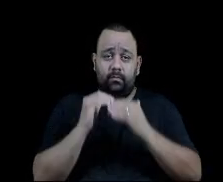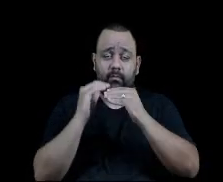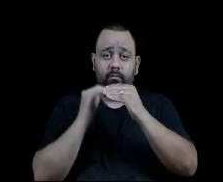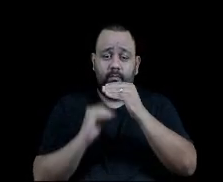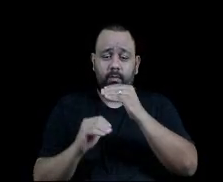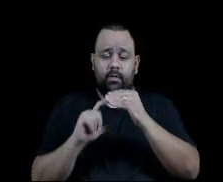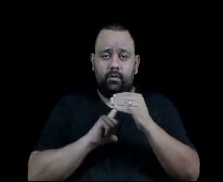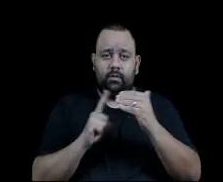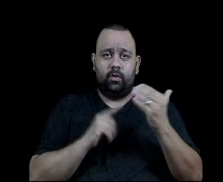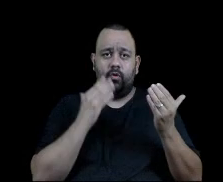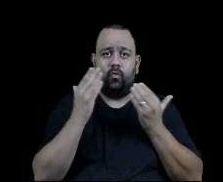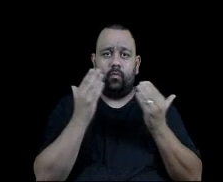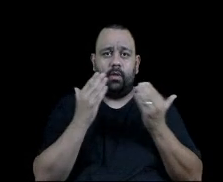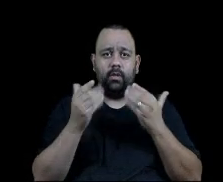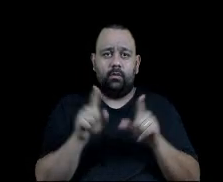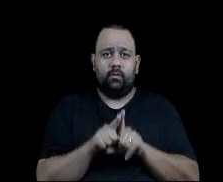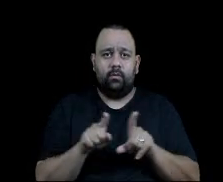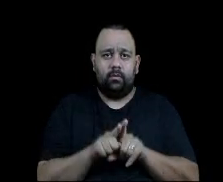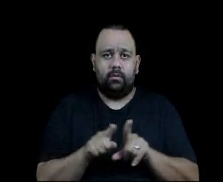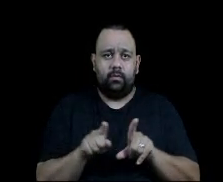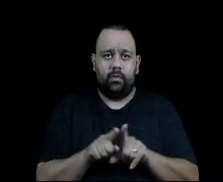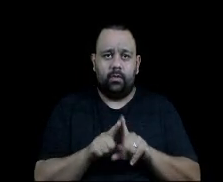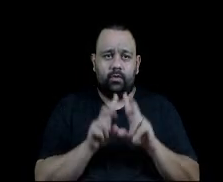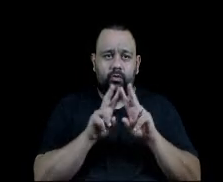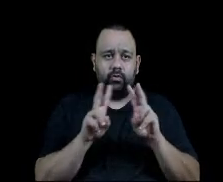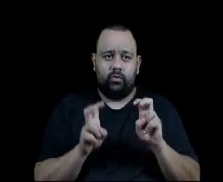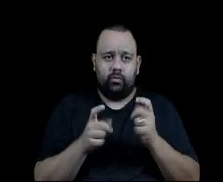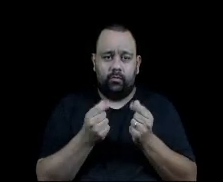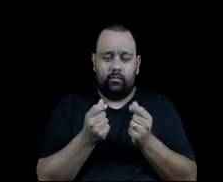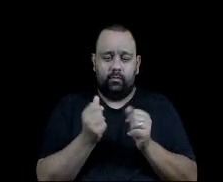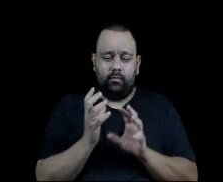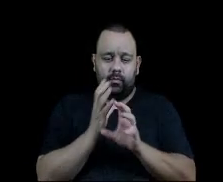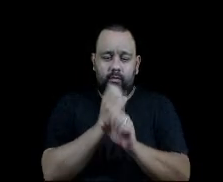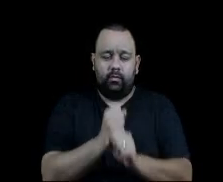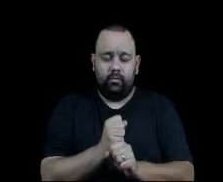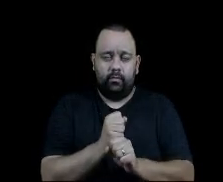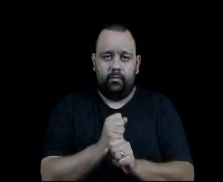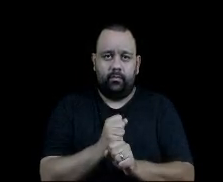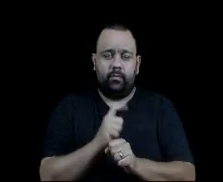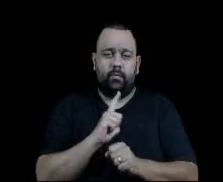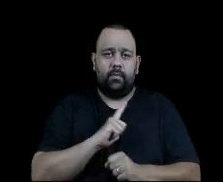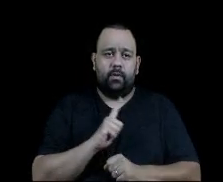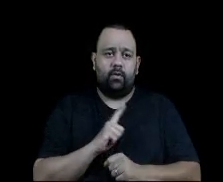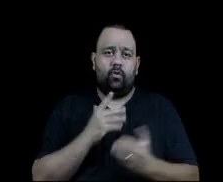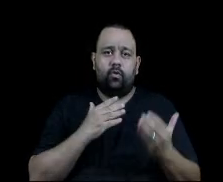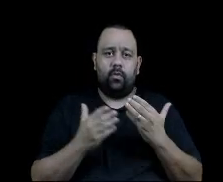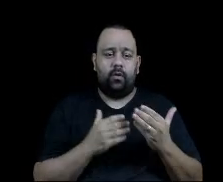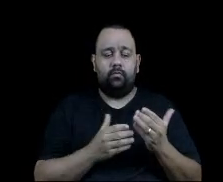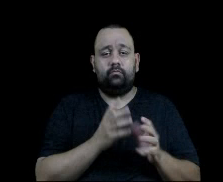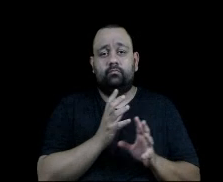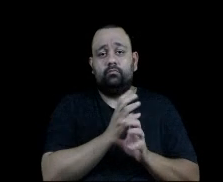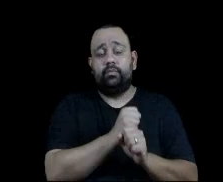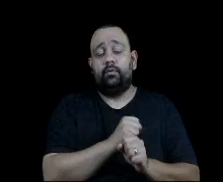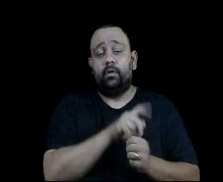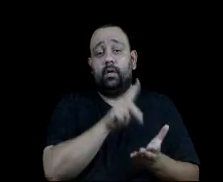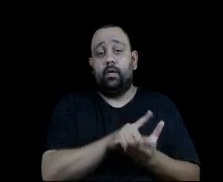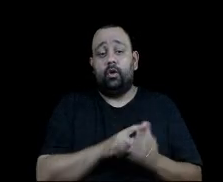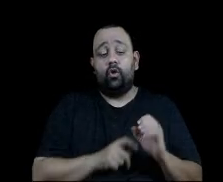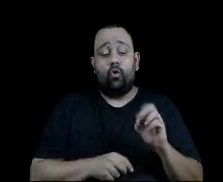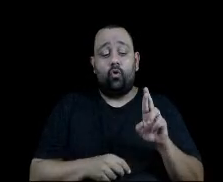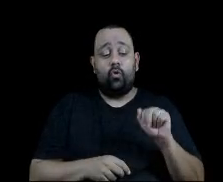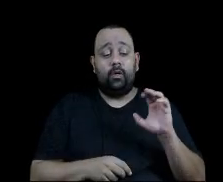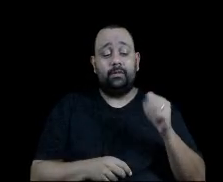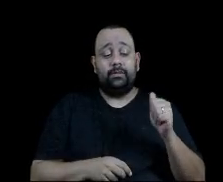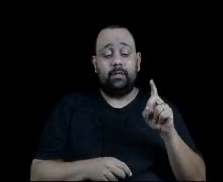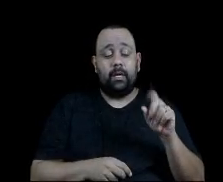E aí, logo embaixo, a gente tem os comparativos de a receita orçada com a receita